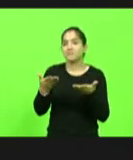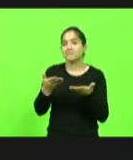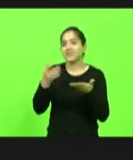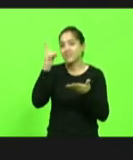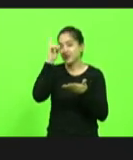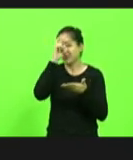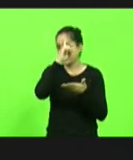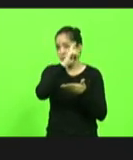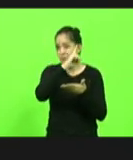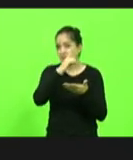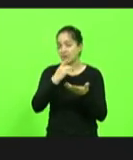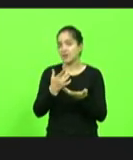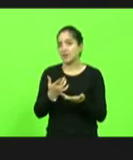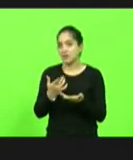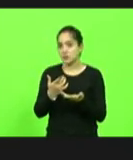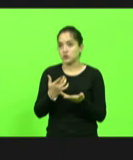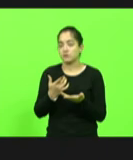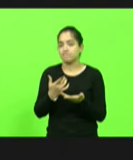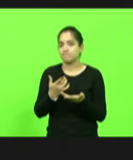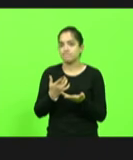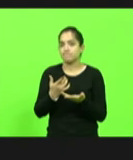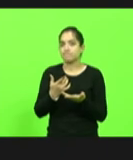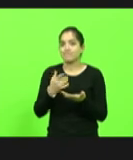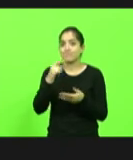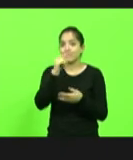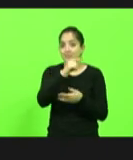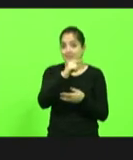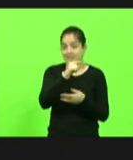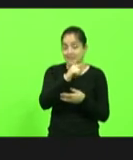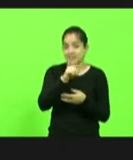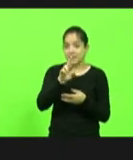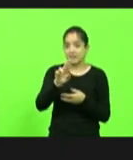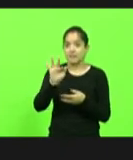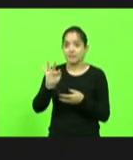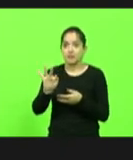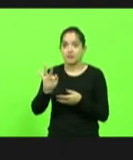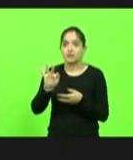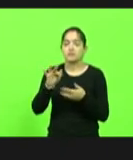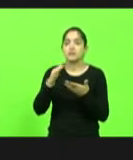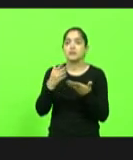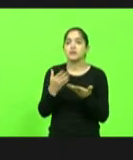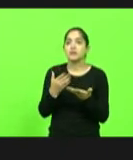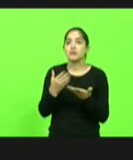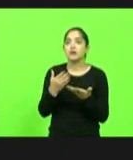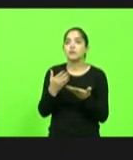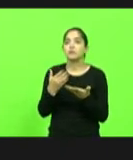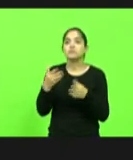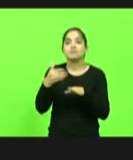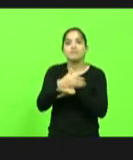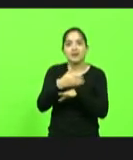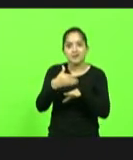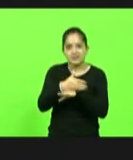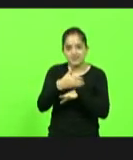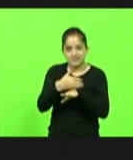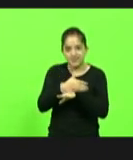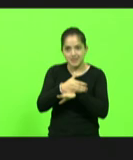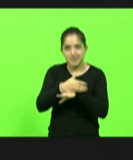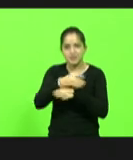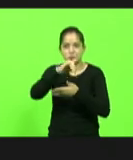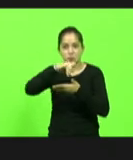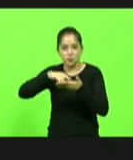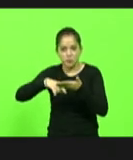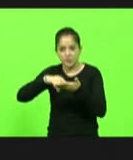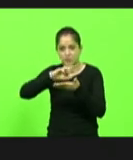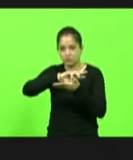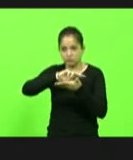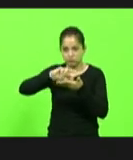dificuldade na Receita Federal, no sentido de acesso a documentos,